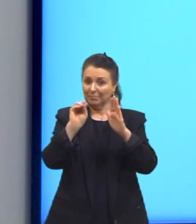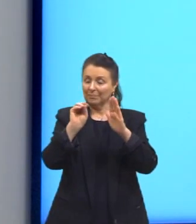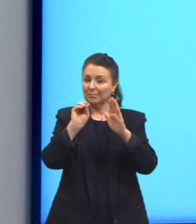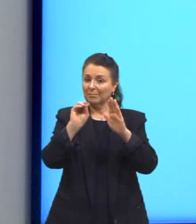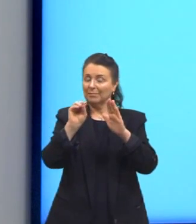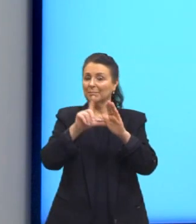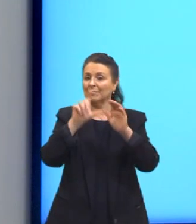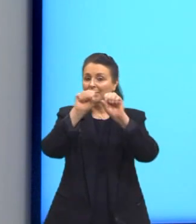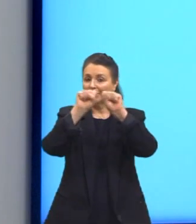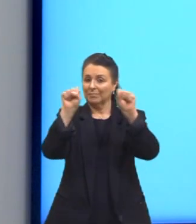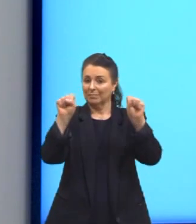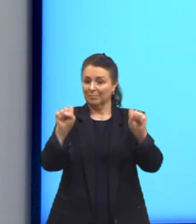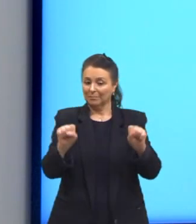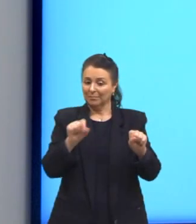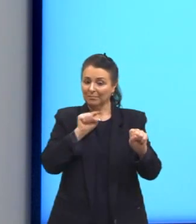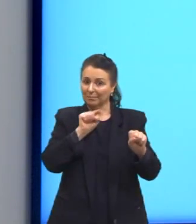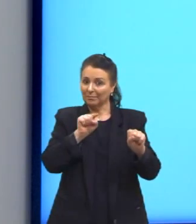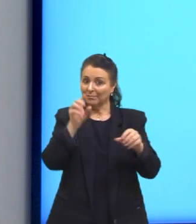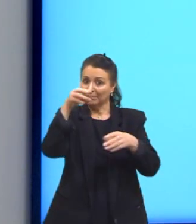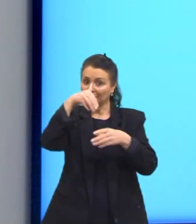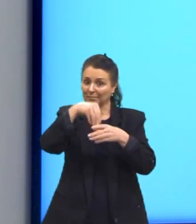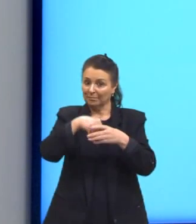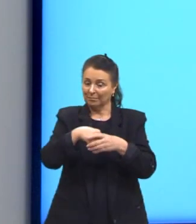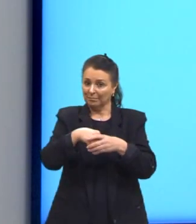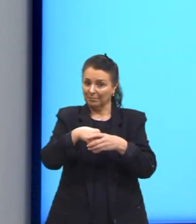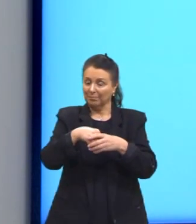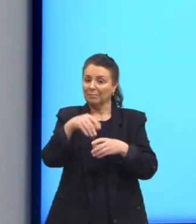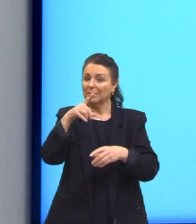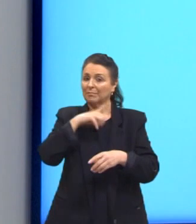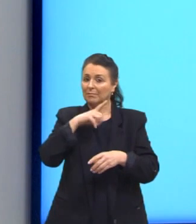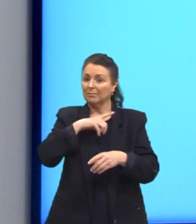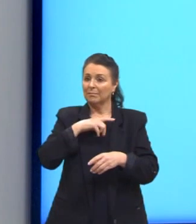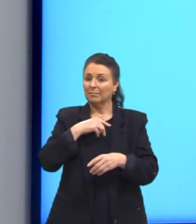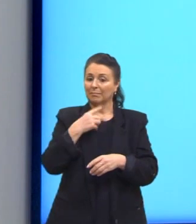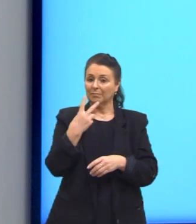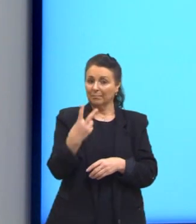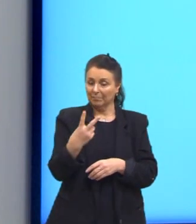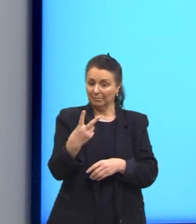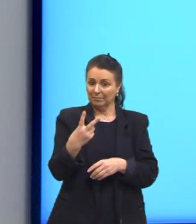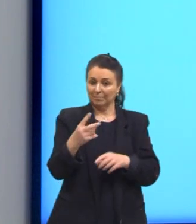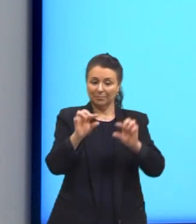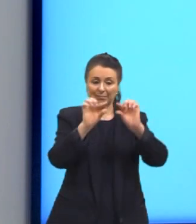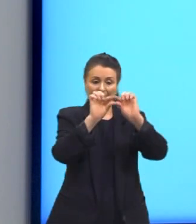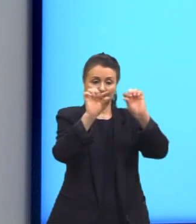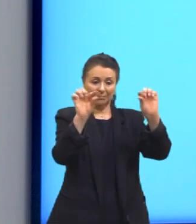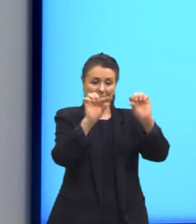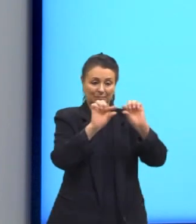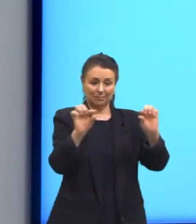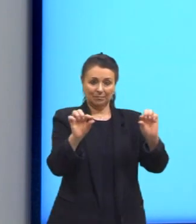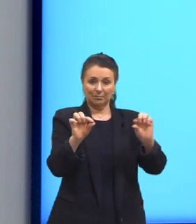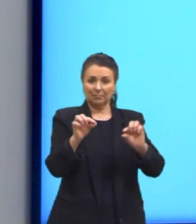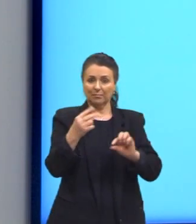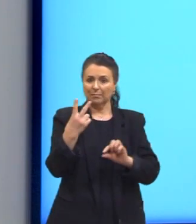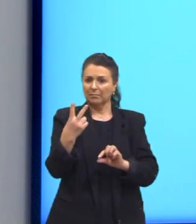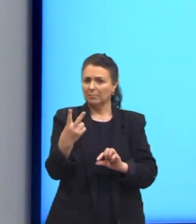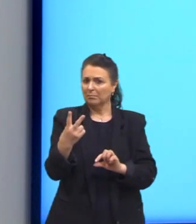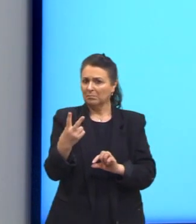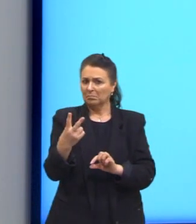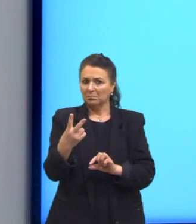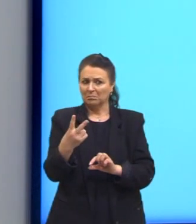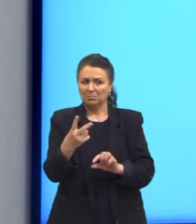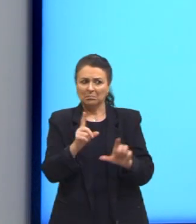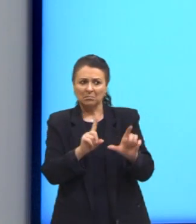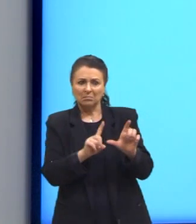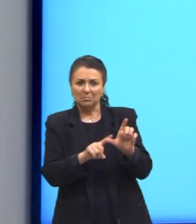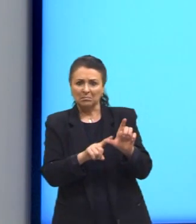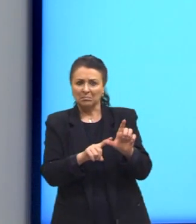É muito comum a gente trabalhar sistema que possui duas linhas, né, e duas incógnitas. Mas um